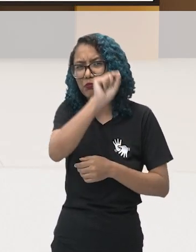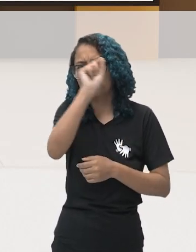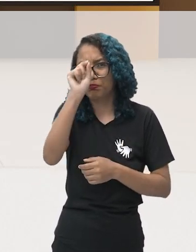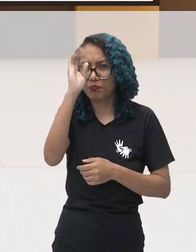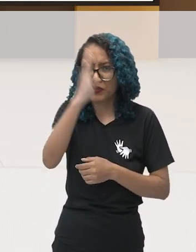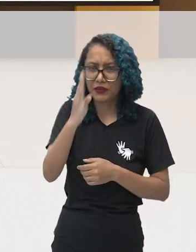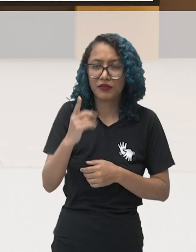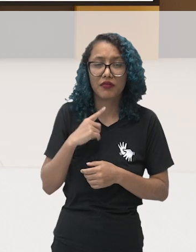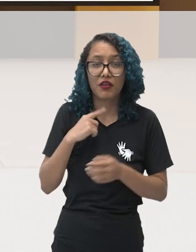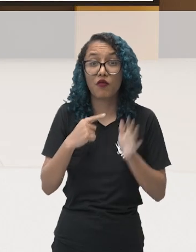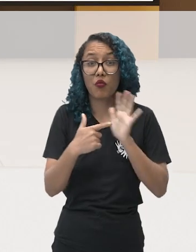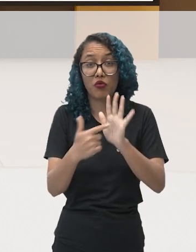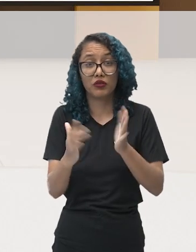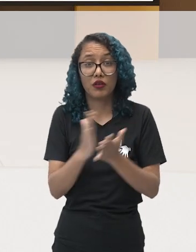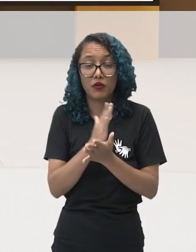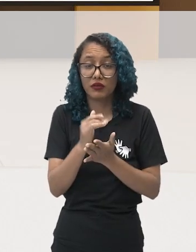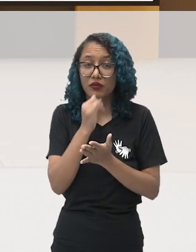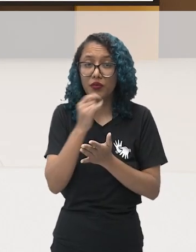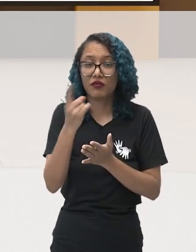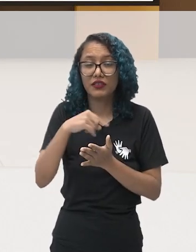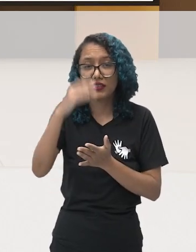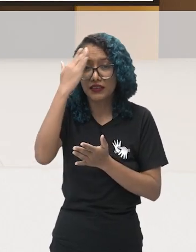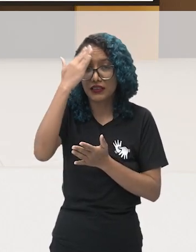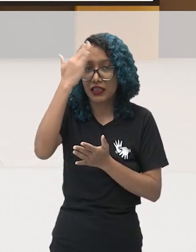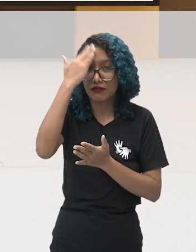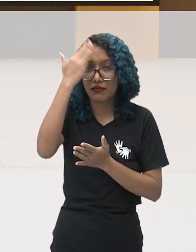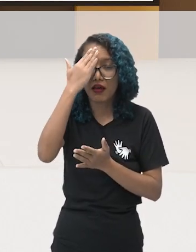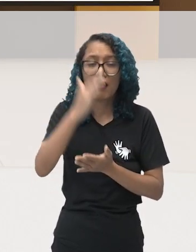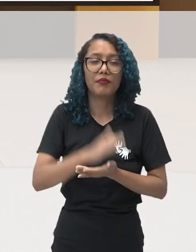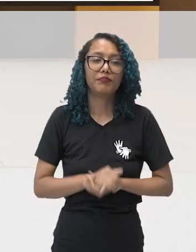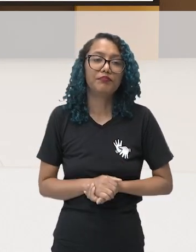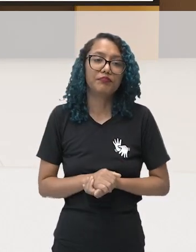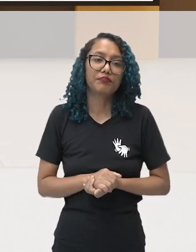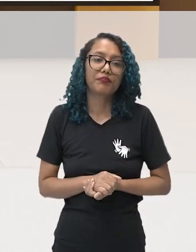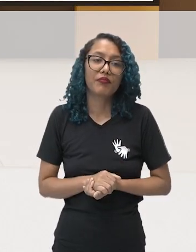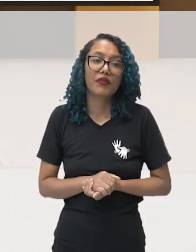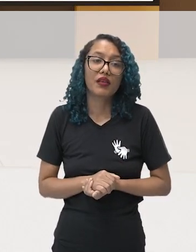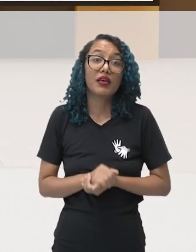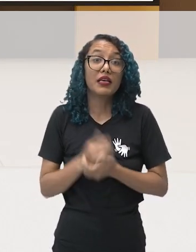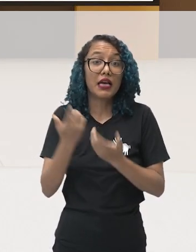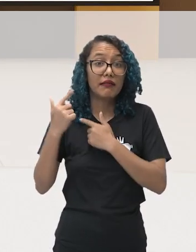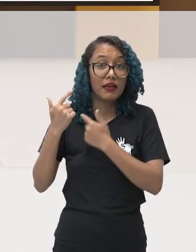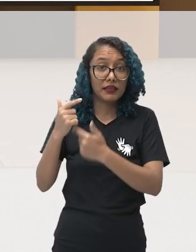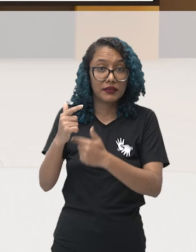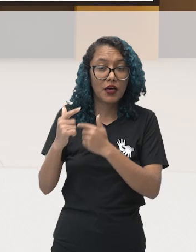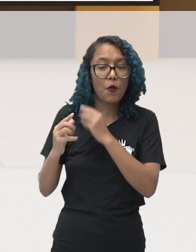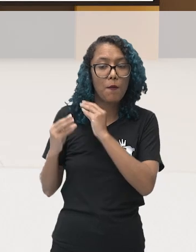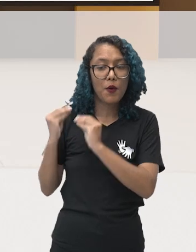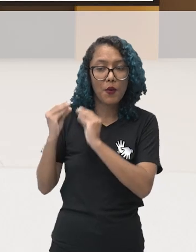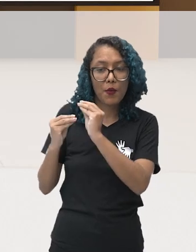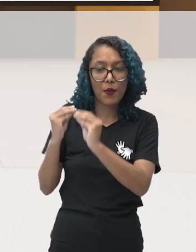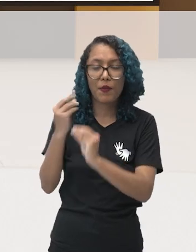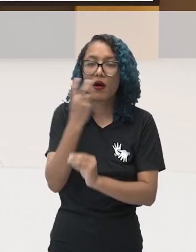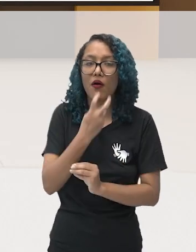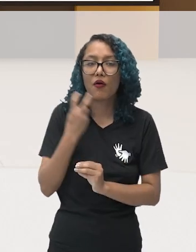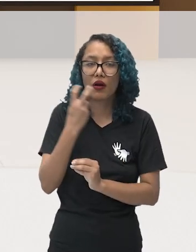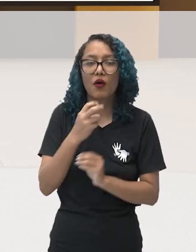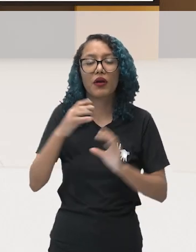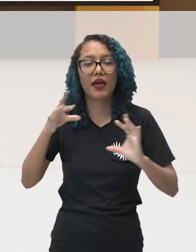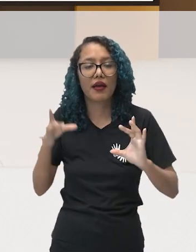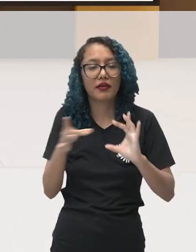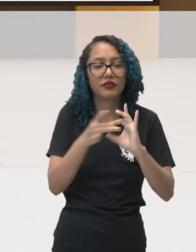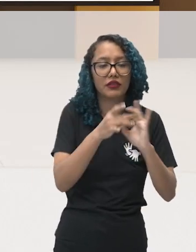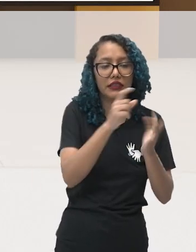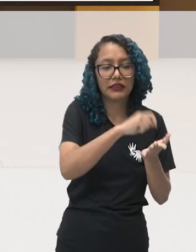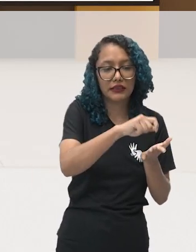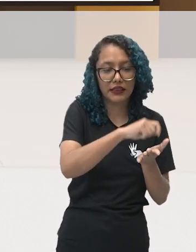aqui alguns exemplos para que vocês entendam que aquela tradição oral está se associando à escrita,